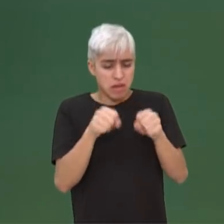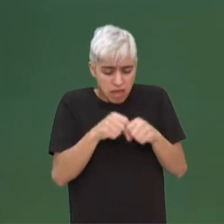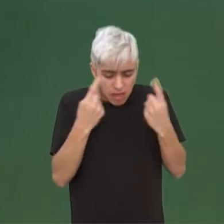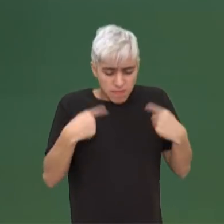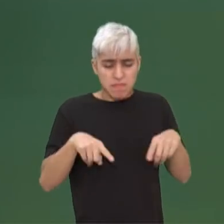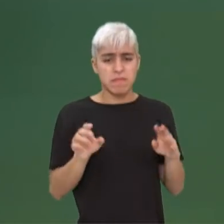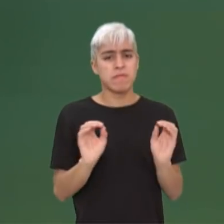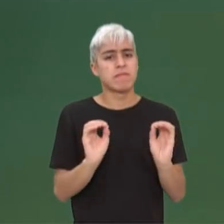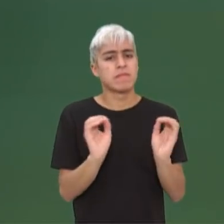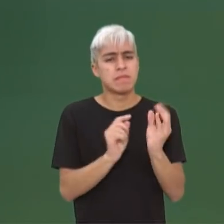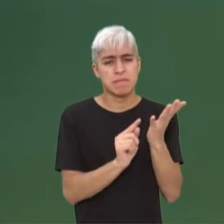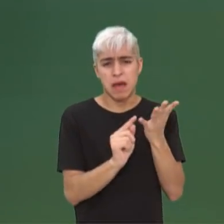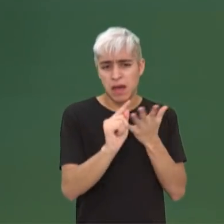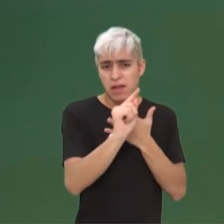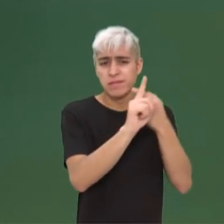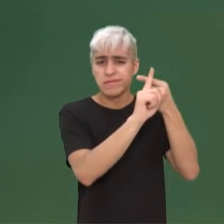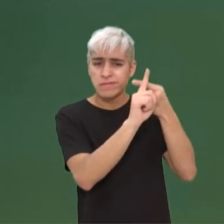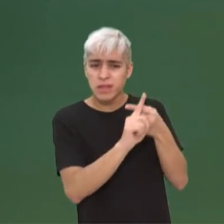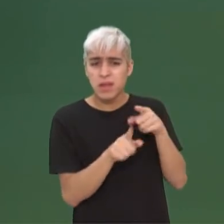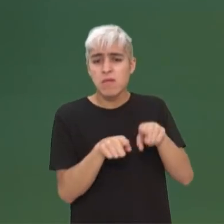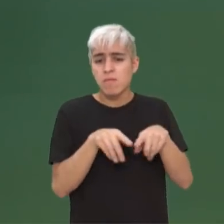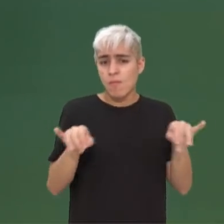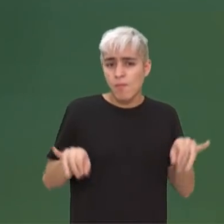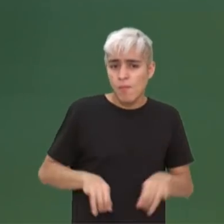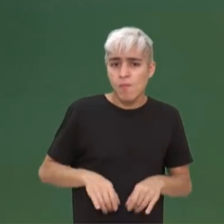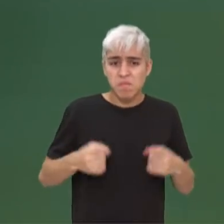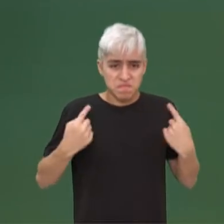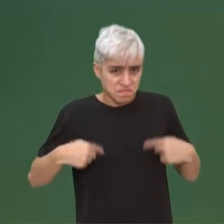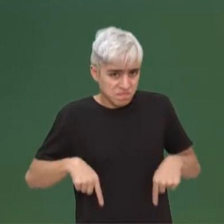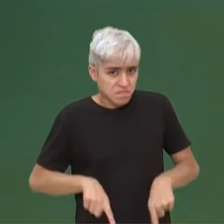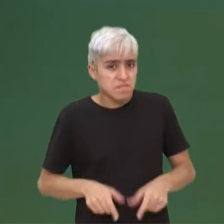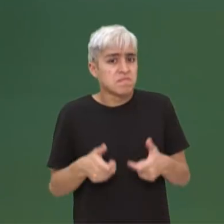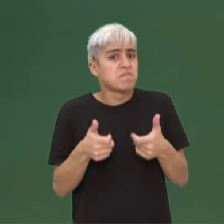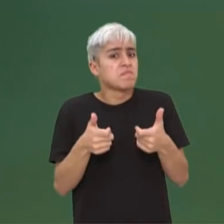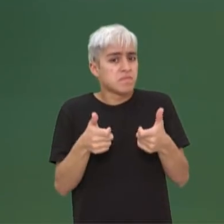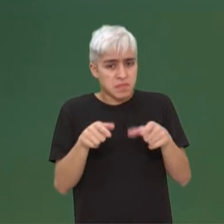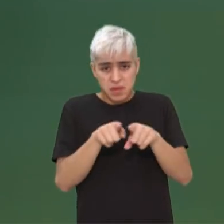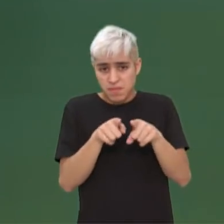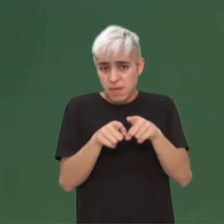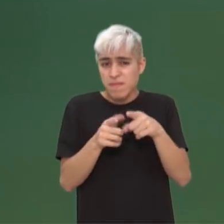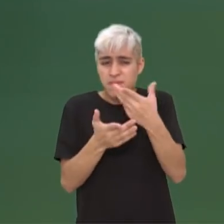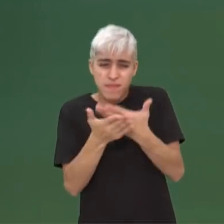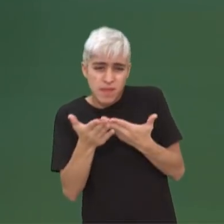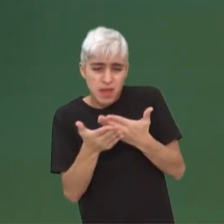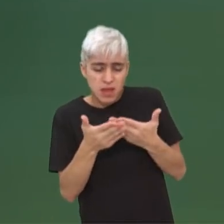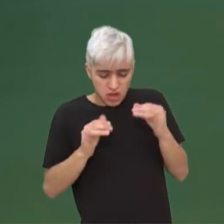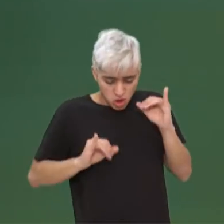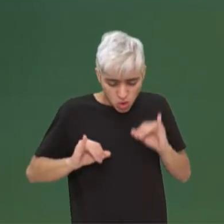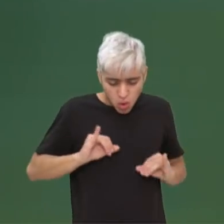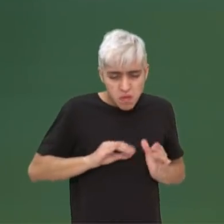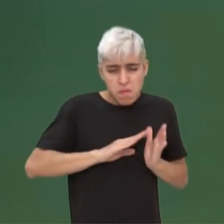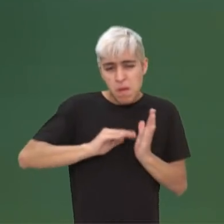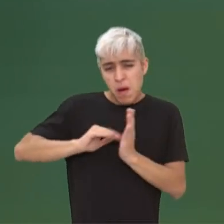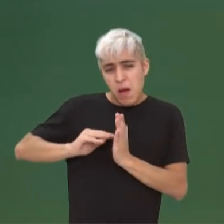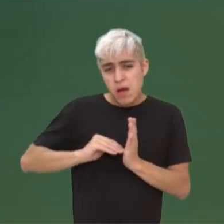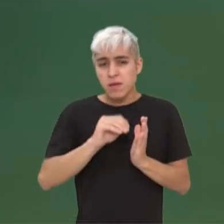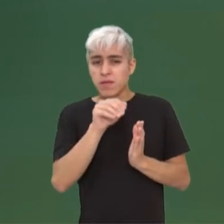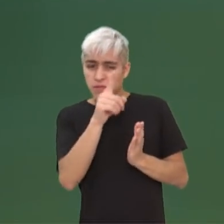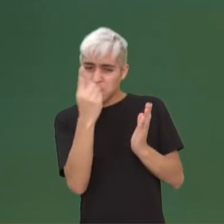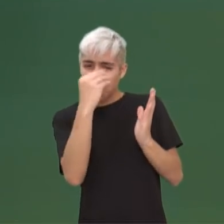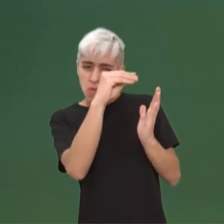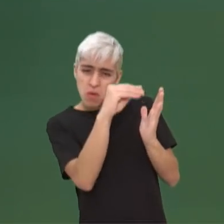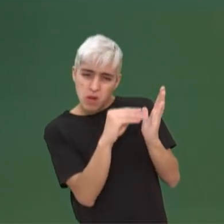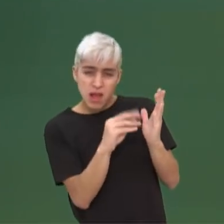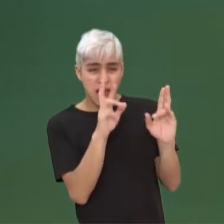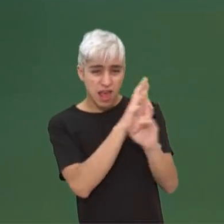fratura e diversos outros benefícios, como perda de peso, e perda de gordura e tudo isso, certo? Então, se vocês colocaram qualquer